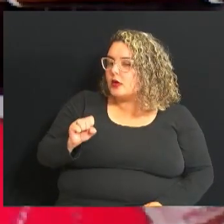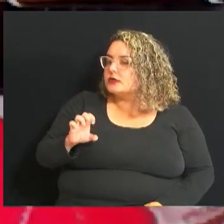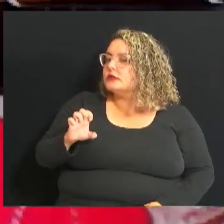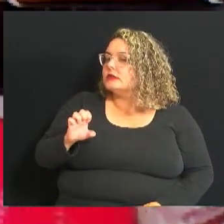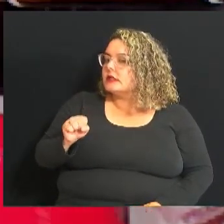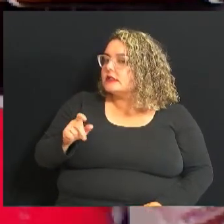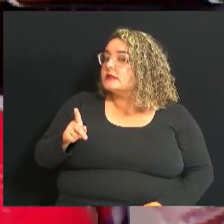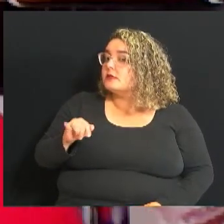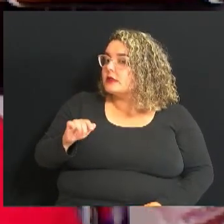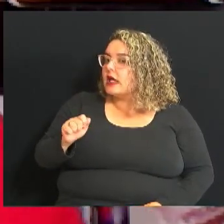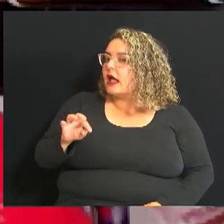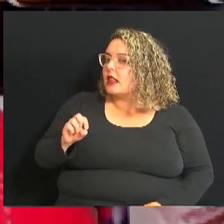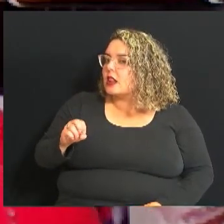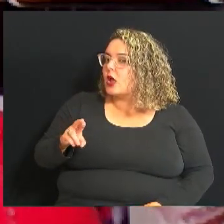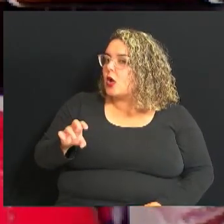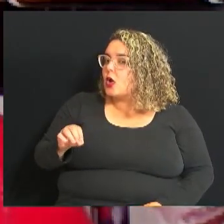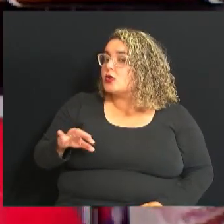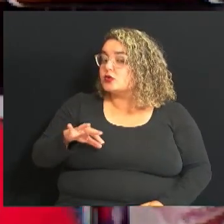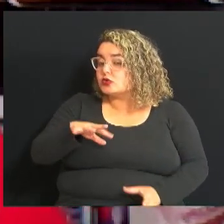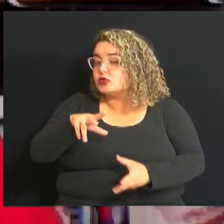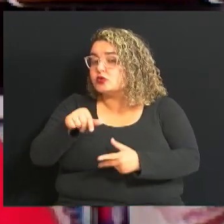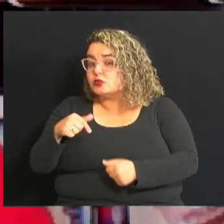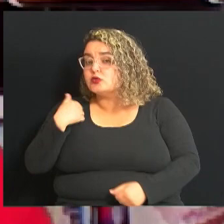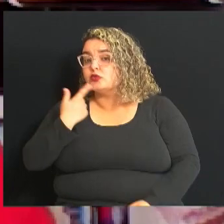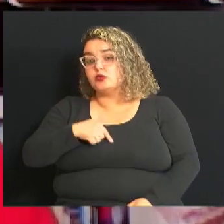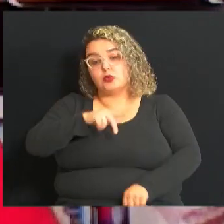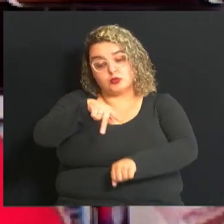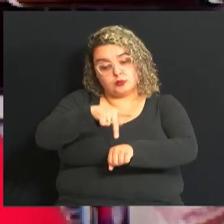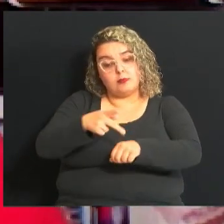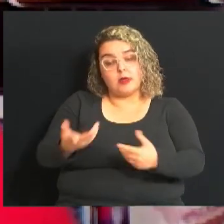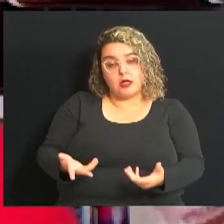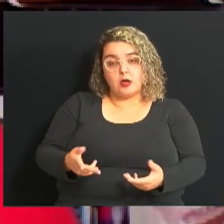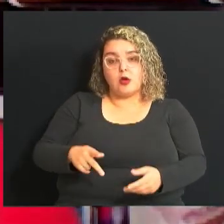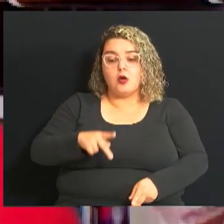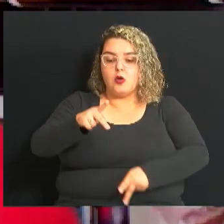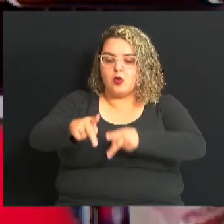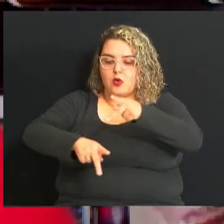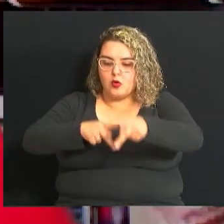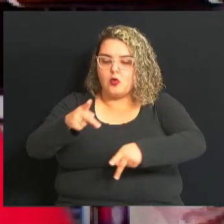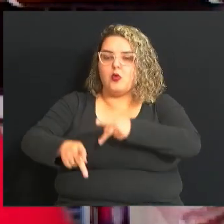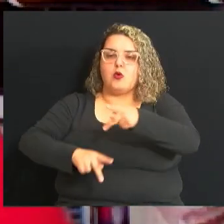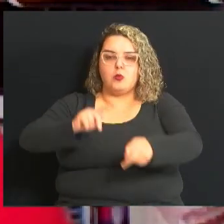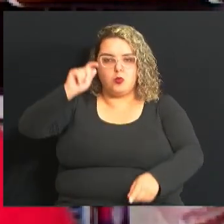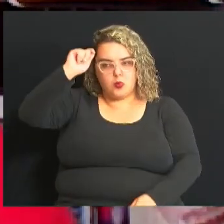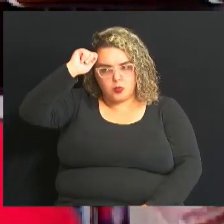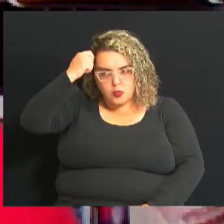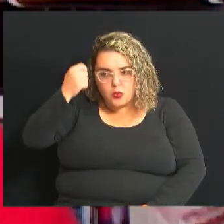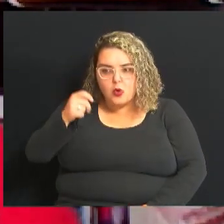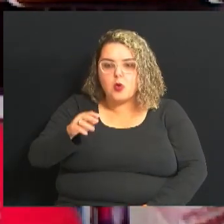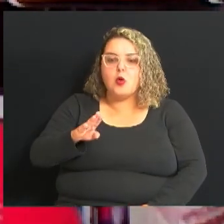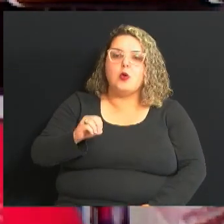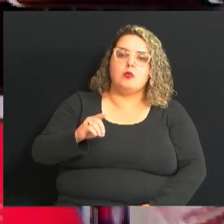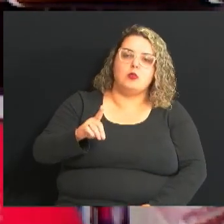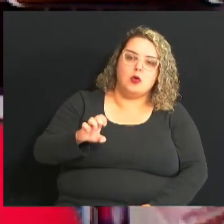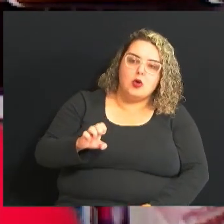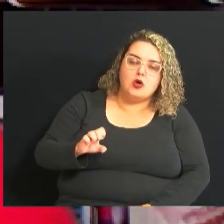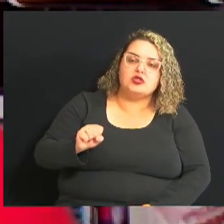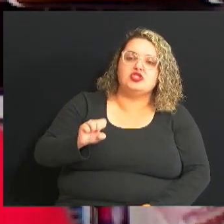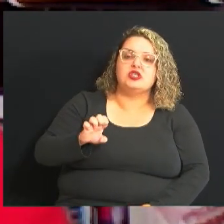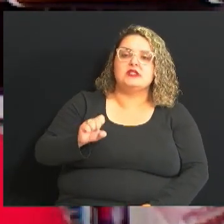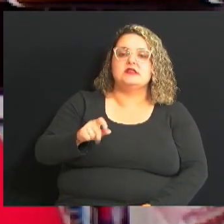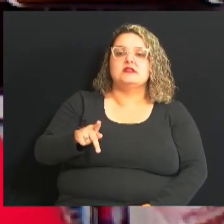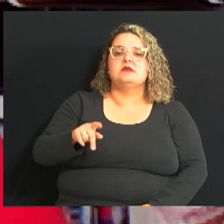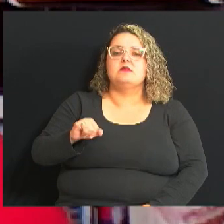No mundo e no nosso país, o povo negro tem sido bode expiatório para as crises